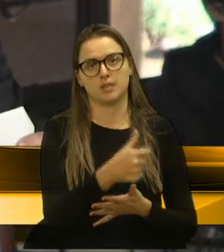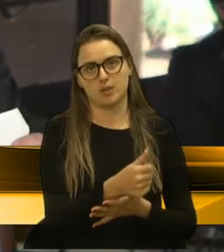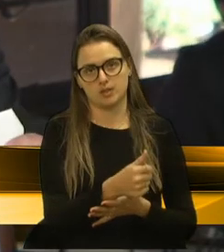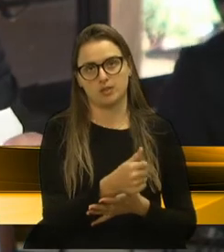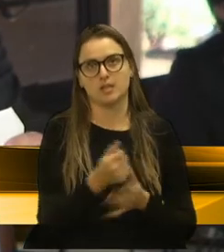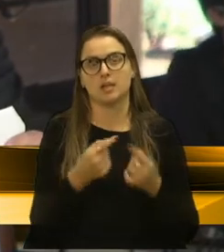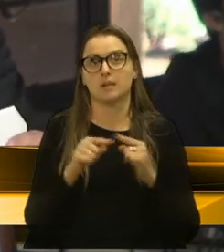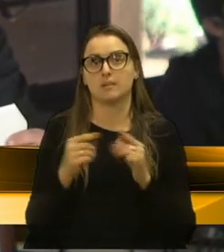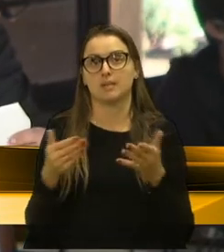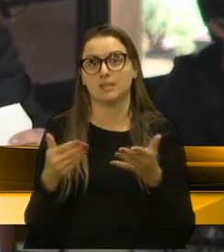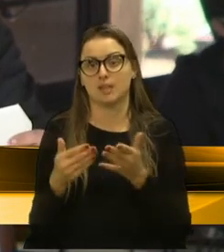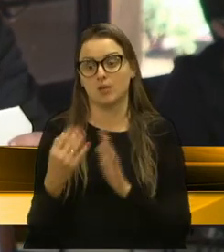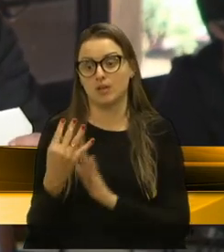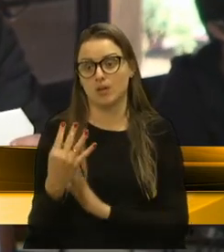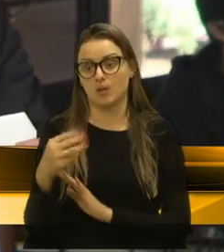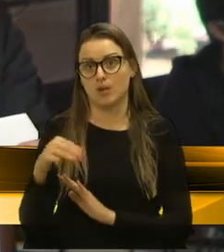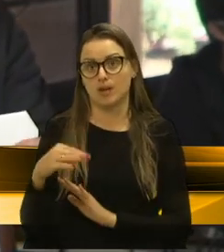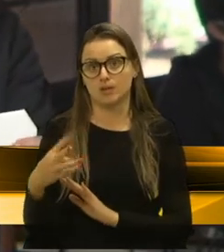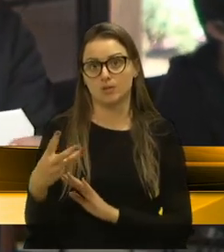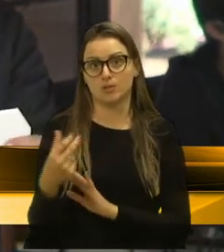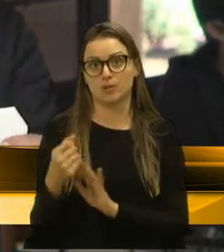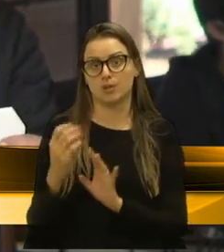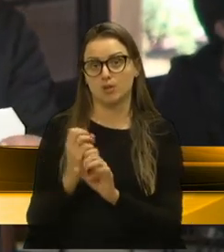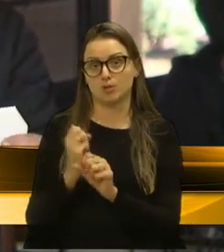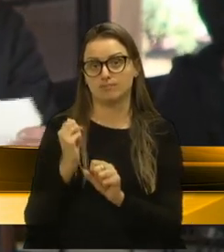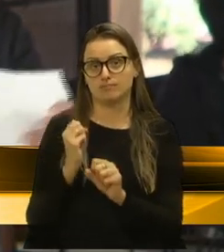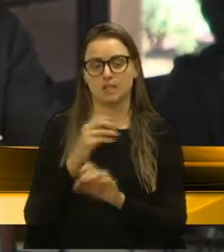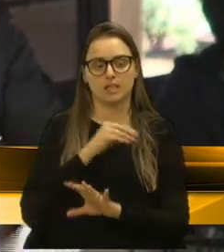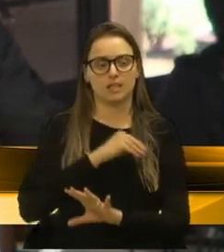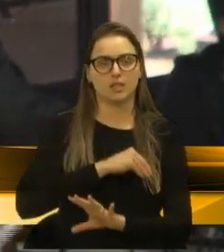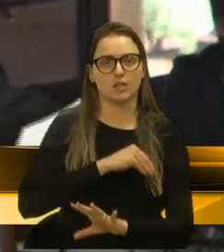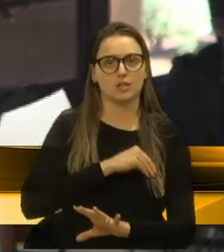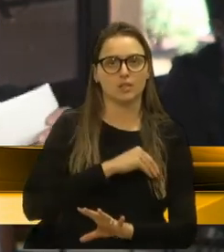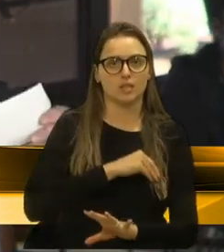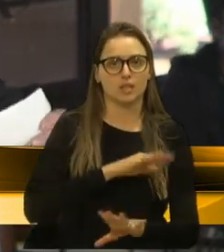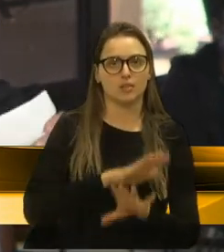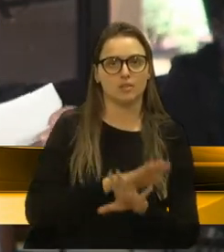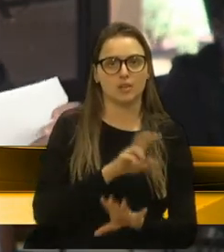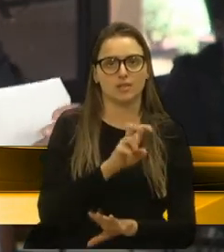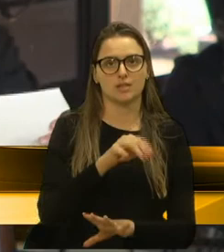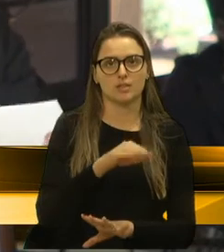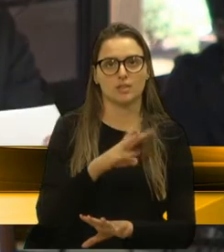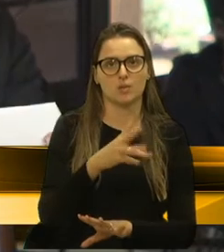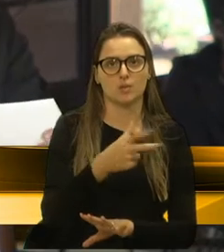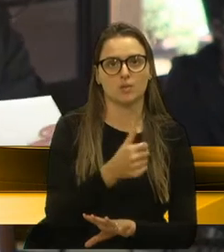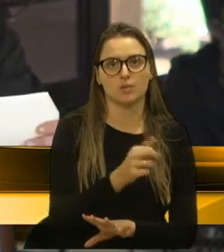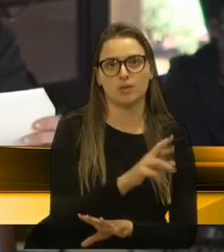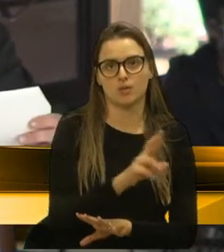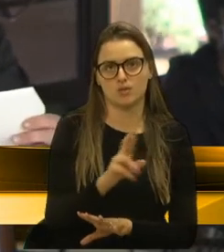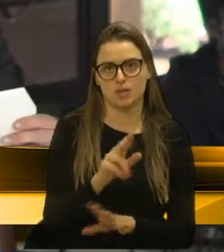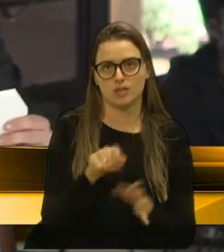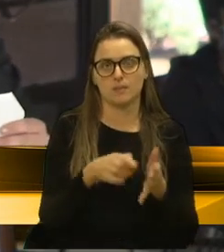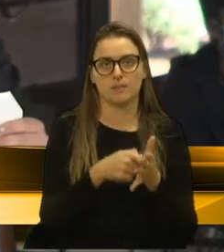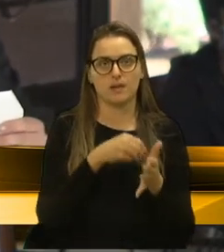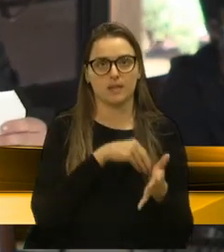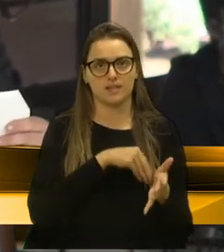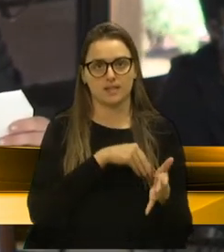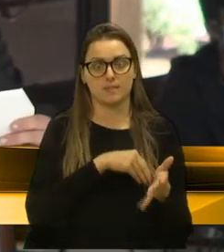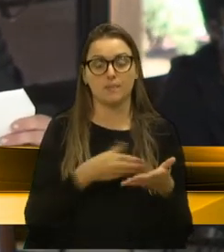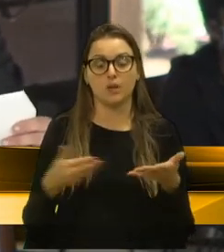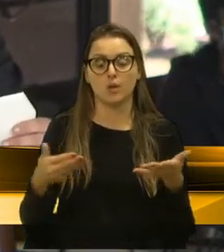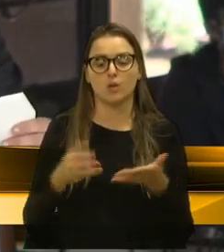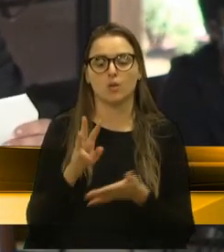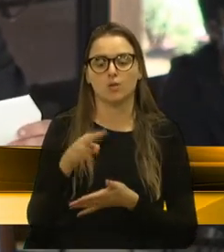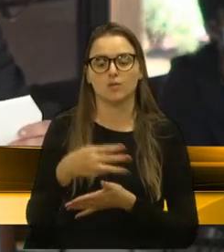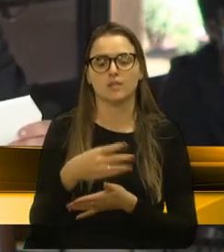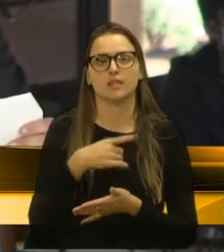receita caiu para 4 milhões e a folha de pagamento ultrapassa os 5 milhões de reais. Atualmente, a empresa opera